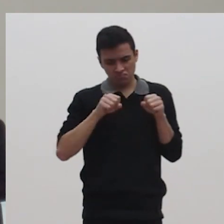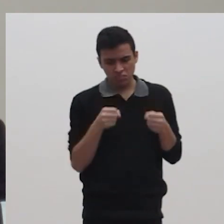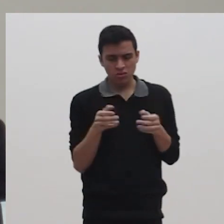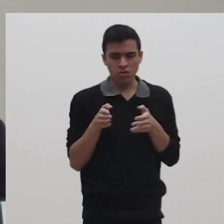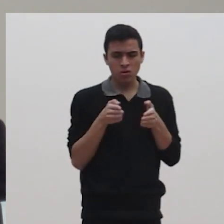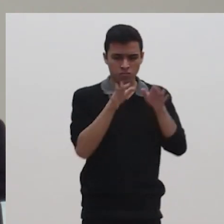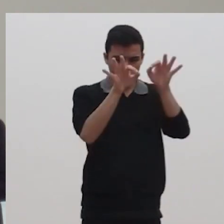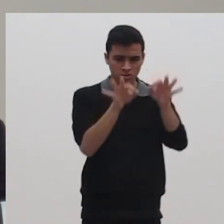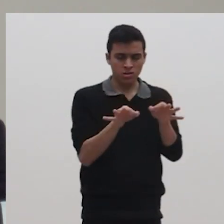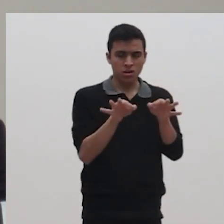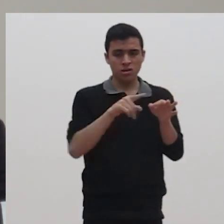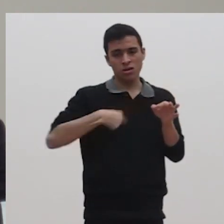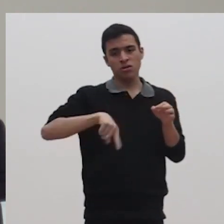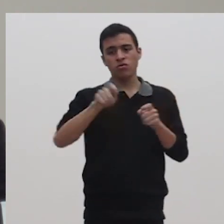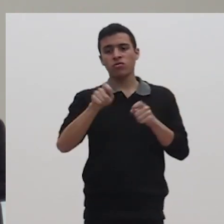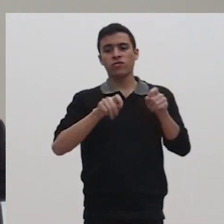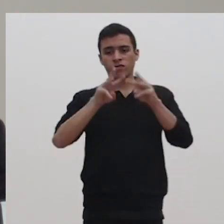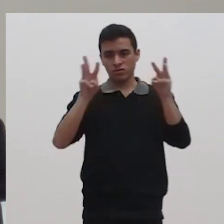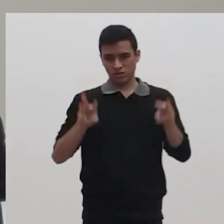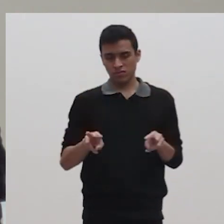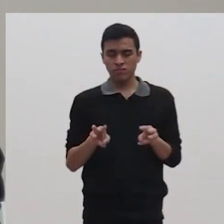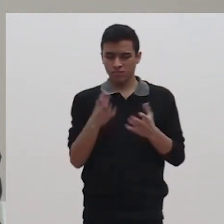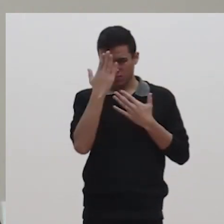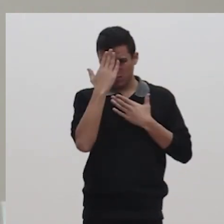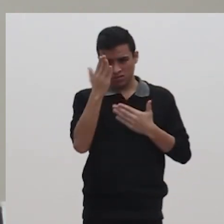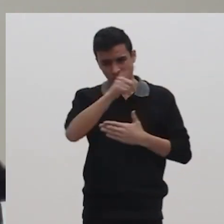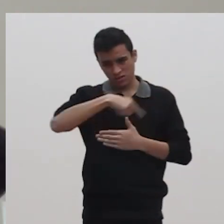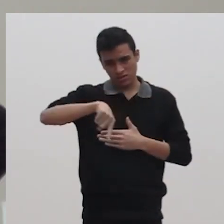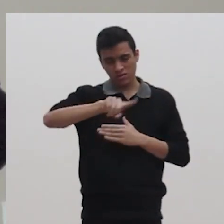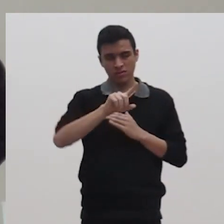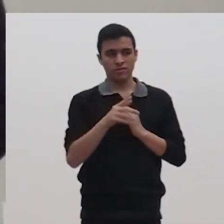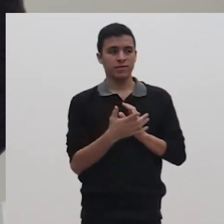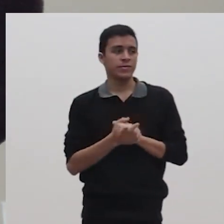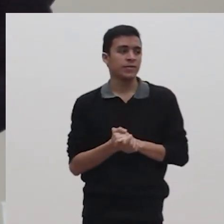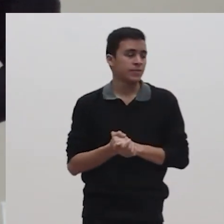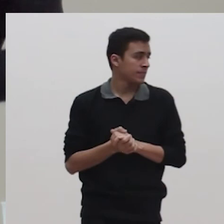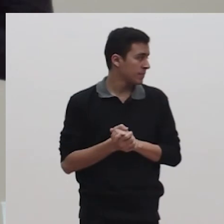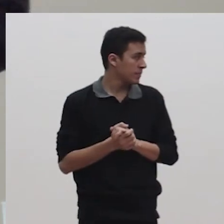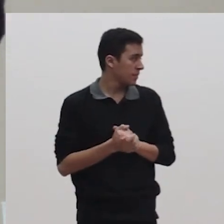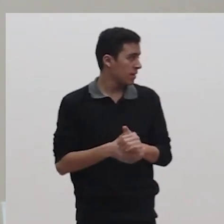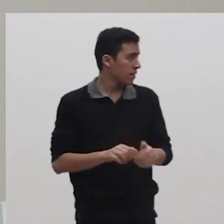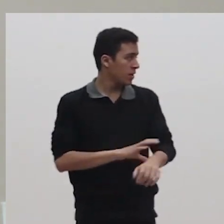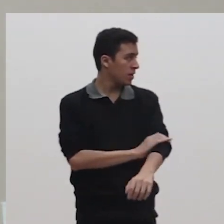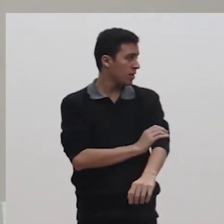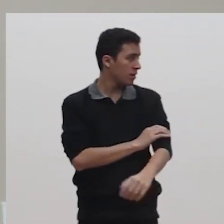os rumos de gestão da nossa universidade. Muito obrigada, eu passo para o senhor.